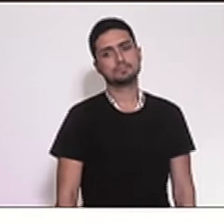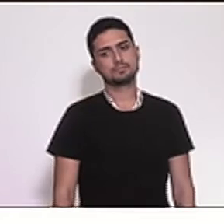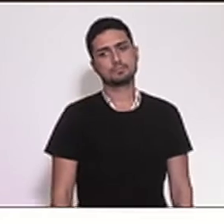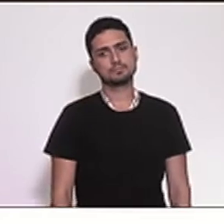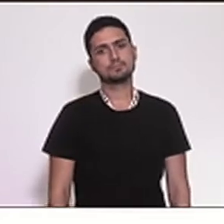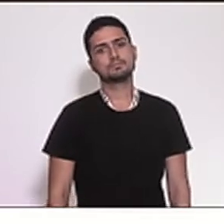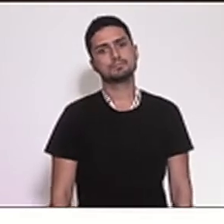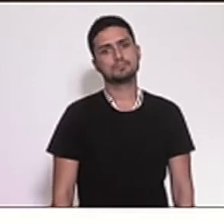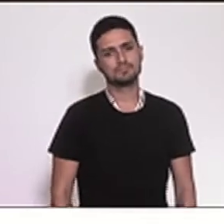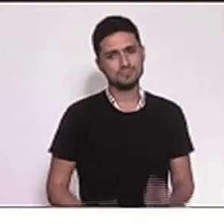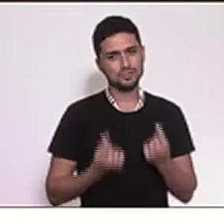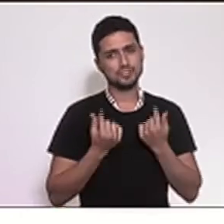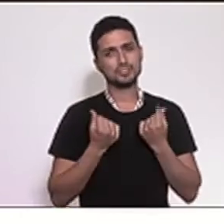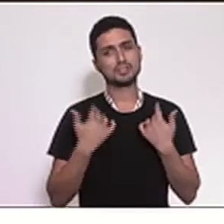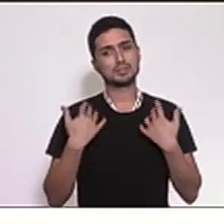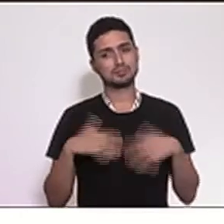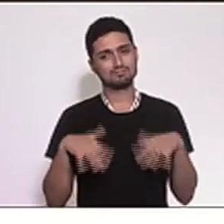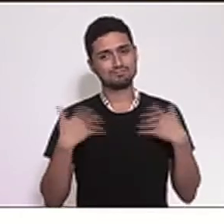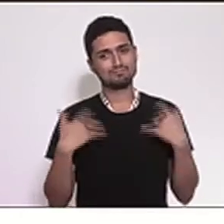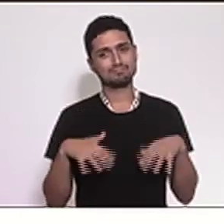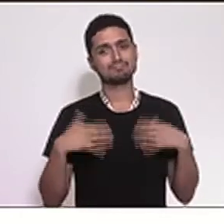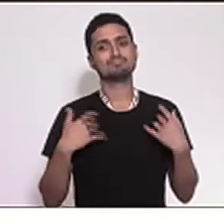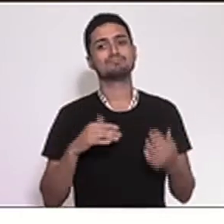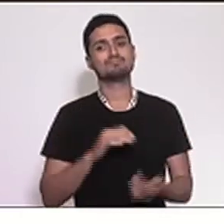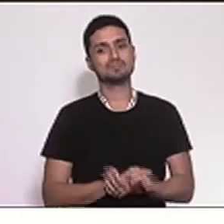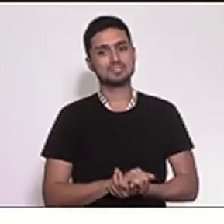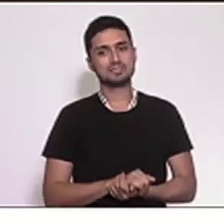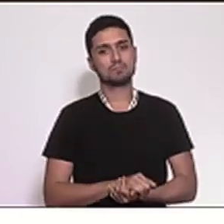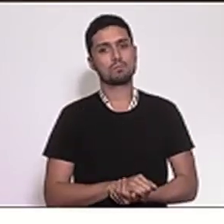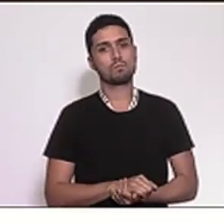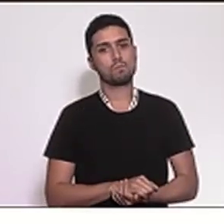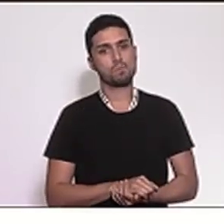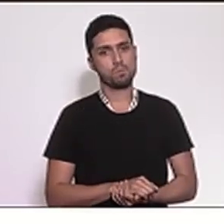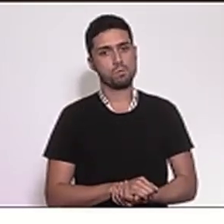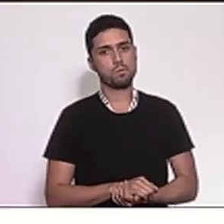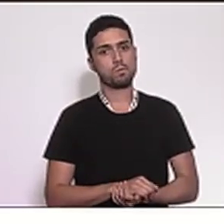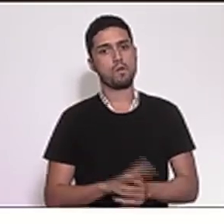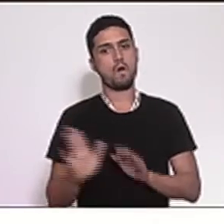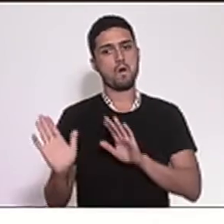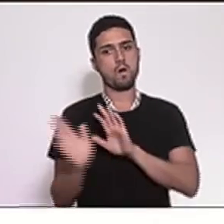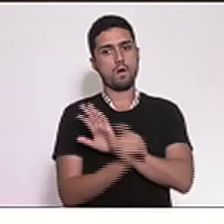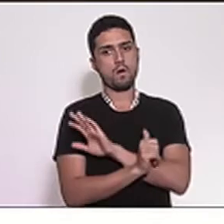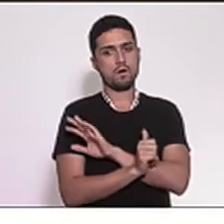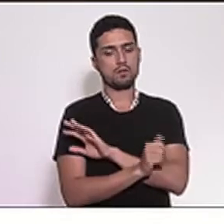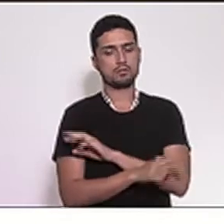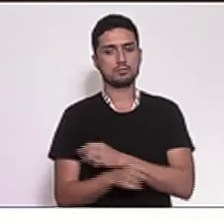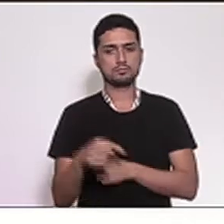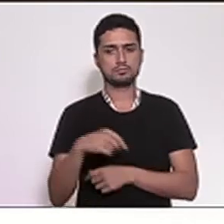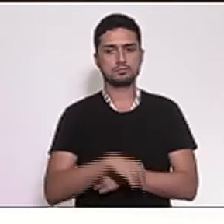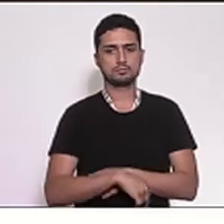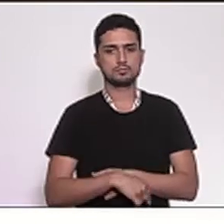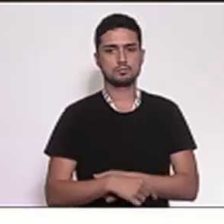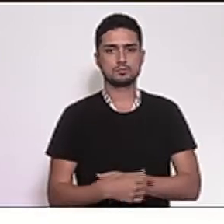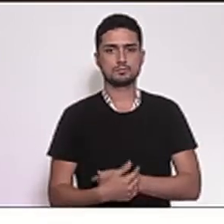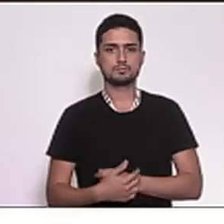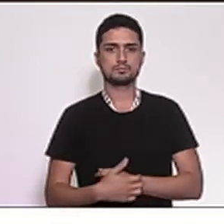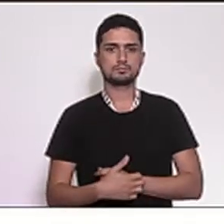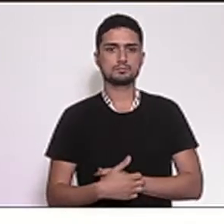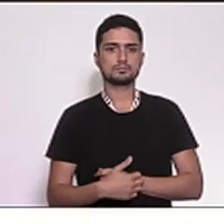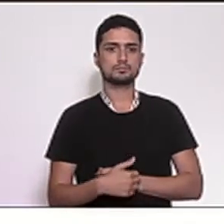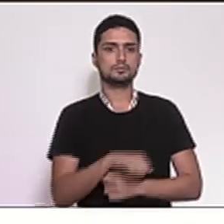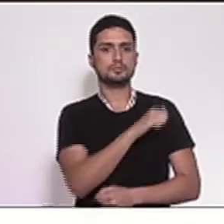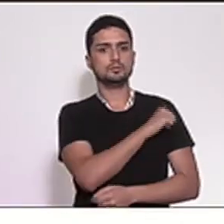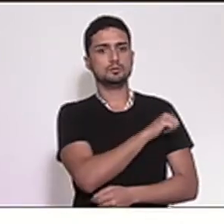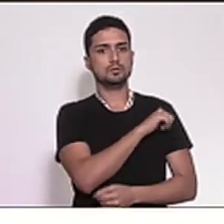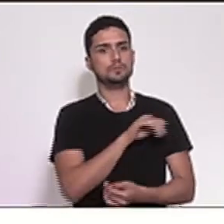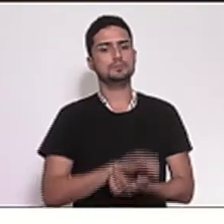É um prejuízo que a gente não tem dúvida que compõe o maior rombo dos cofres públicos do Estado do Rio de Janeiro. A gente